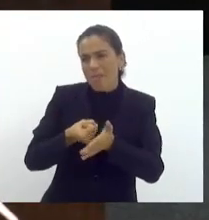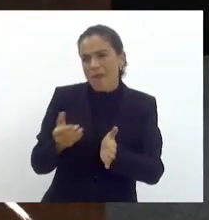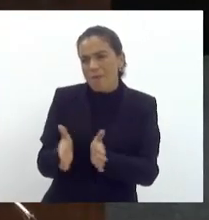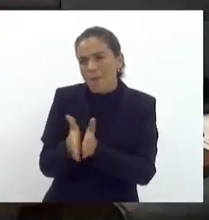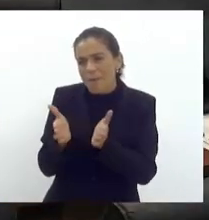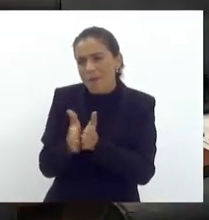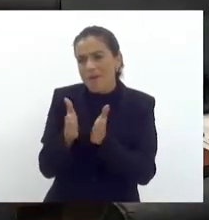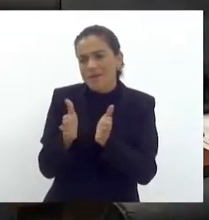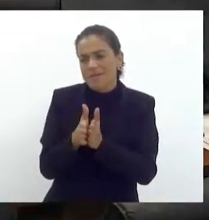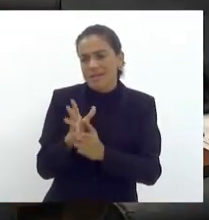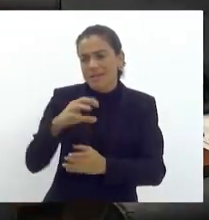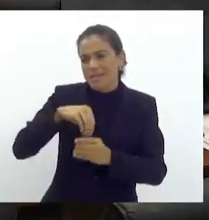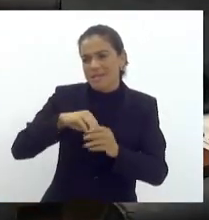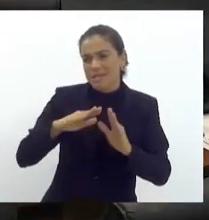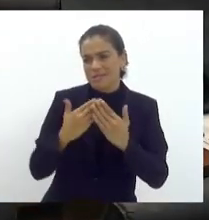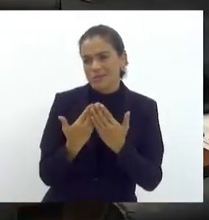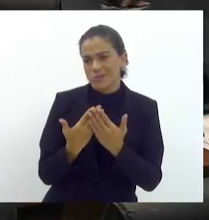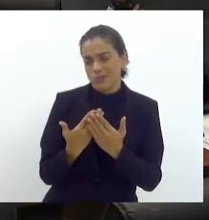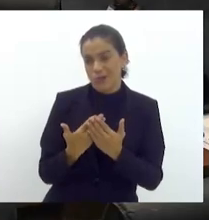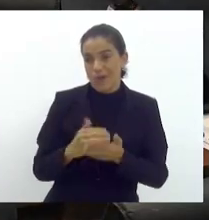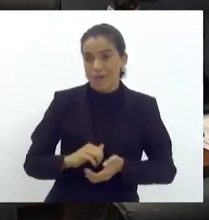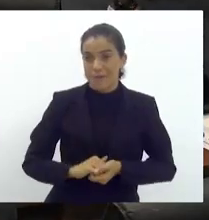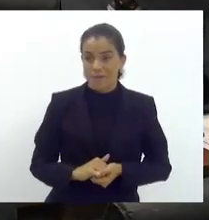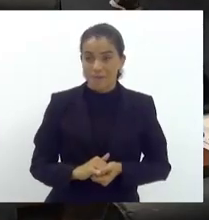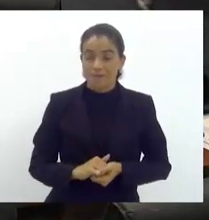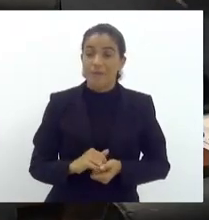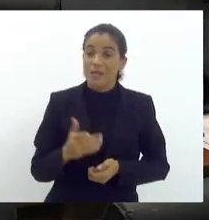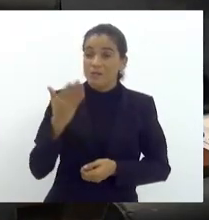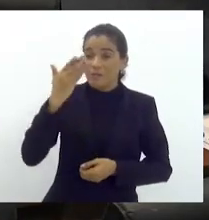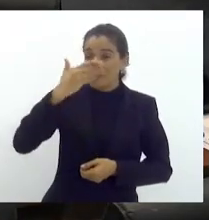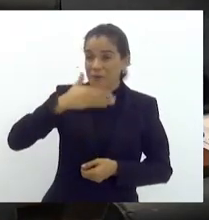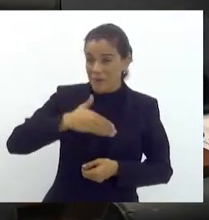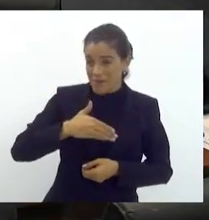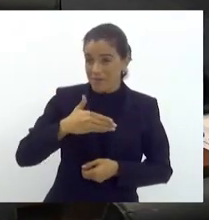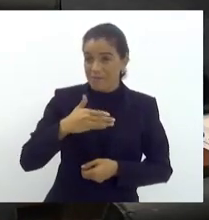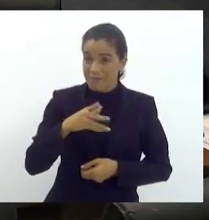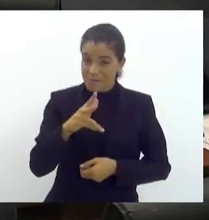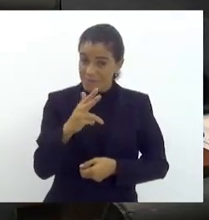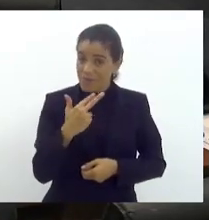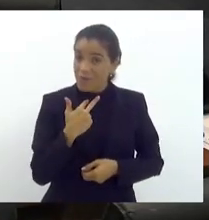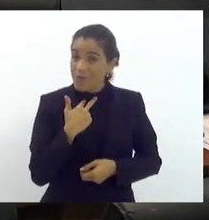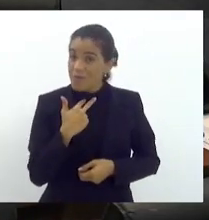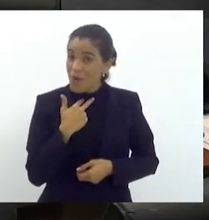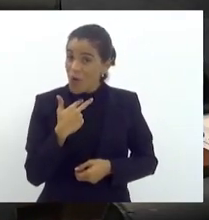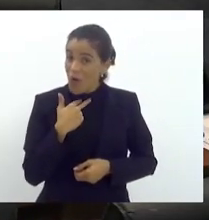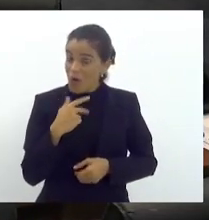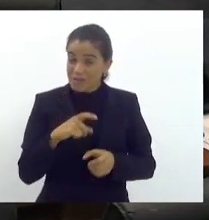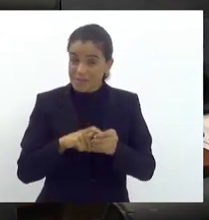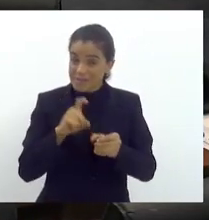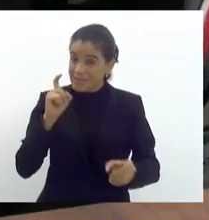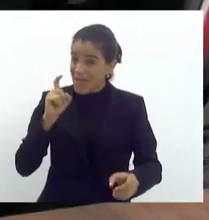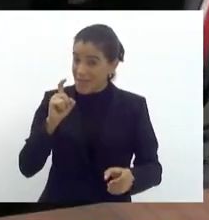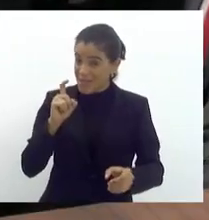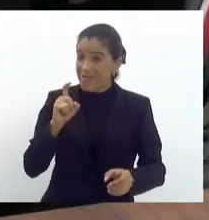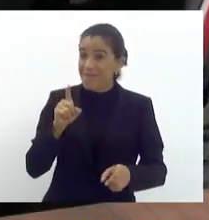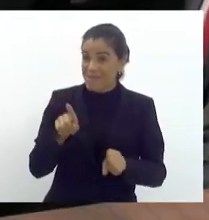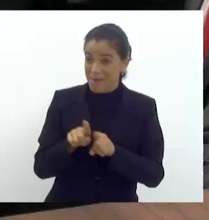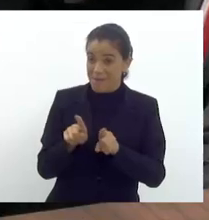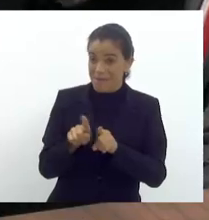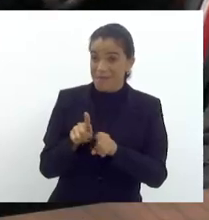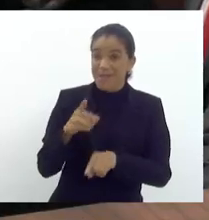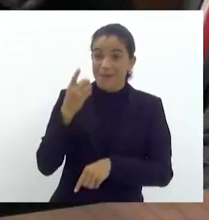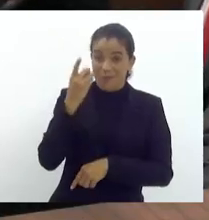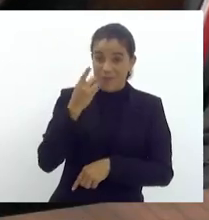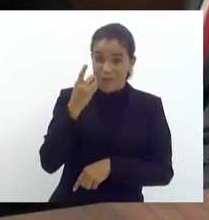e mulheres deputada Presidente isso só comprava que vossa excelência não pode sair dessa casa e deixar o deputado Rodrigo